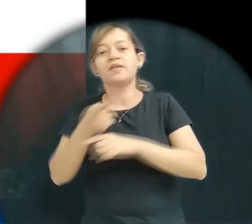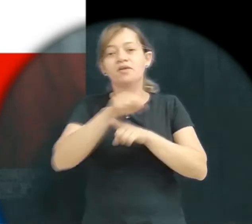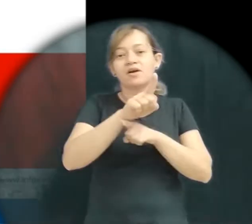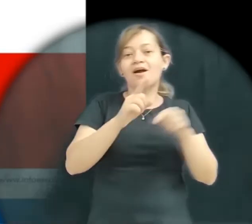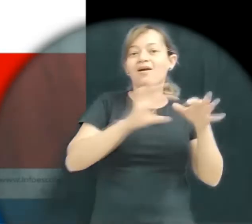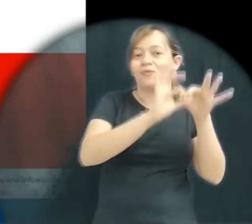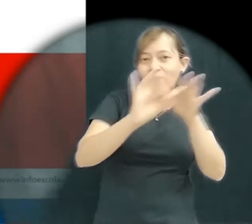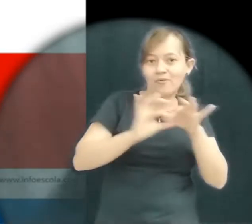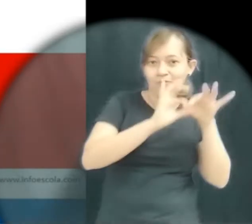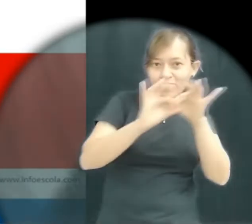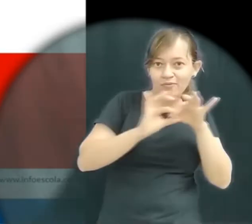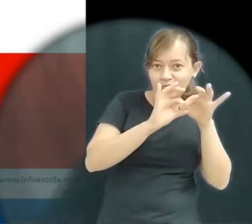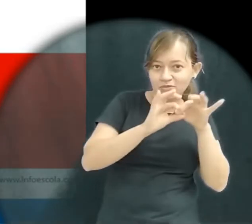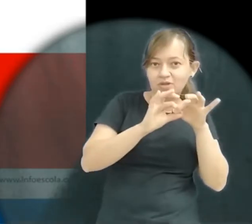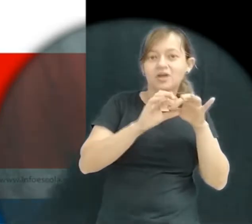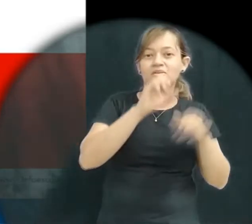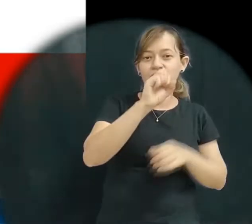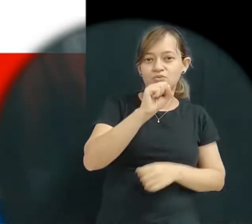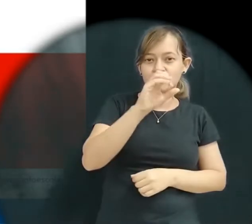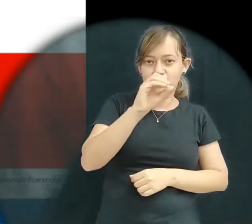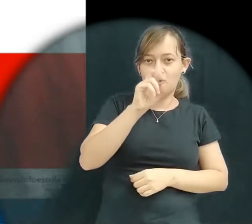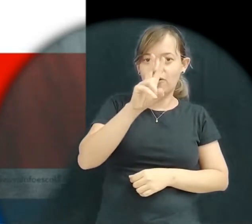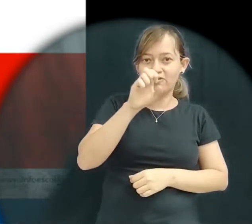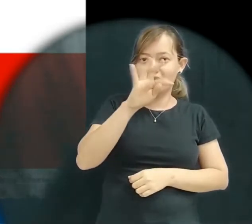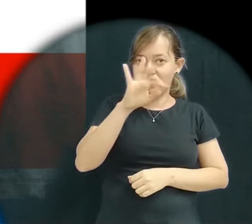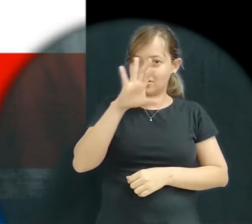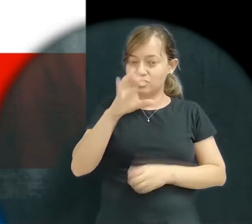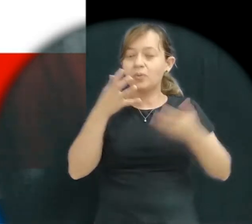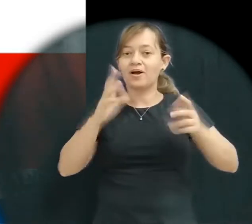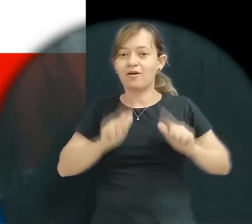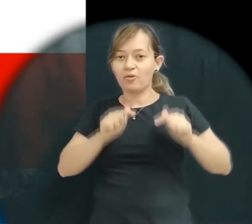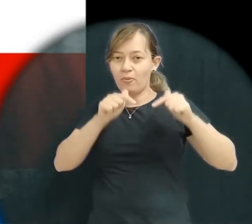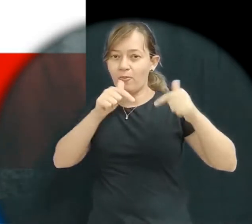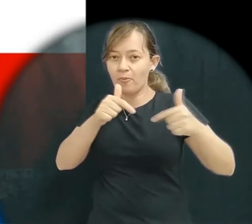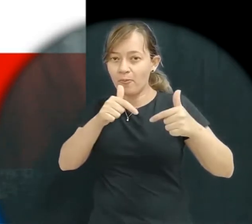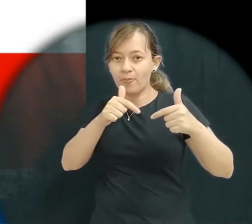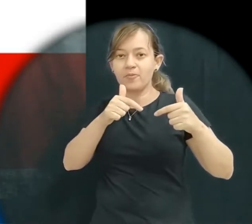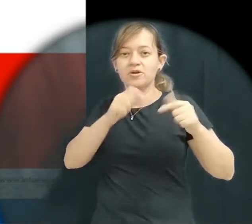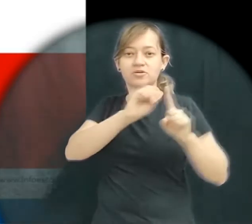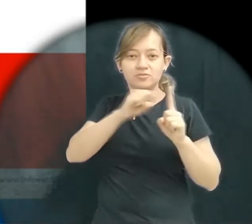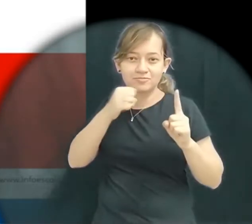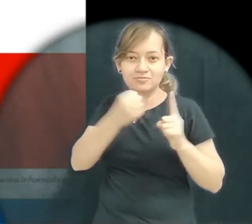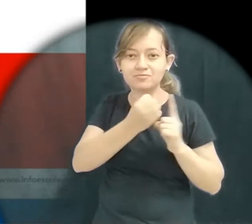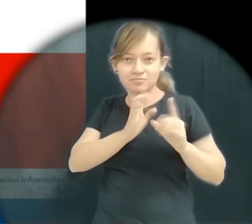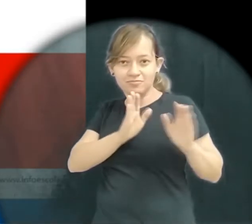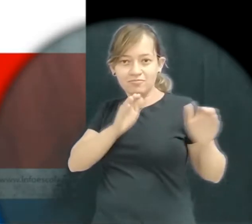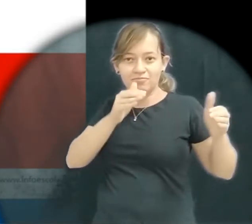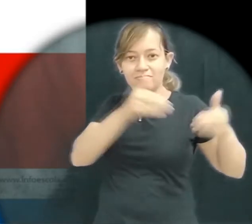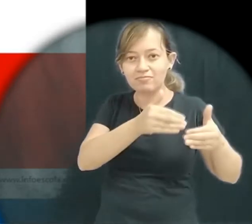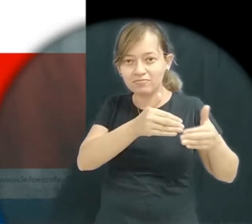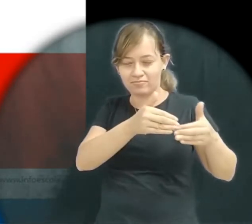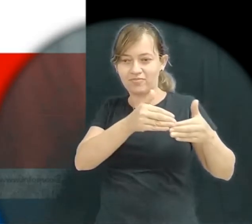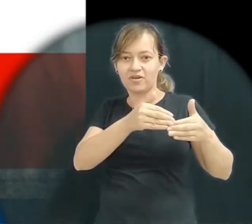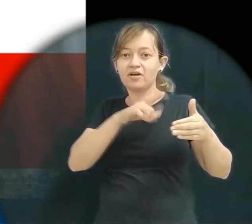e a União Soviética defendia o comunismo unipartidário e fechado e o socialismo e